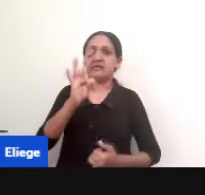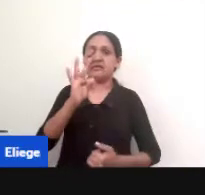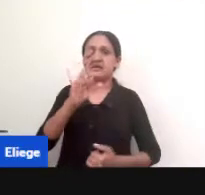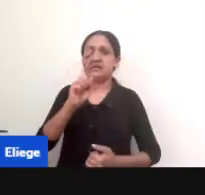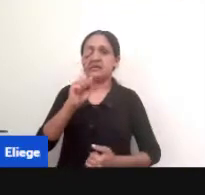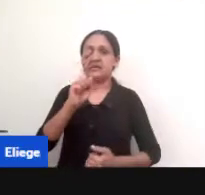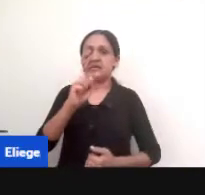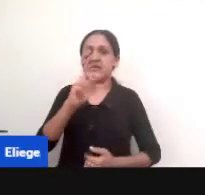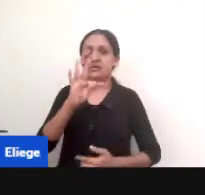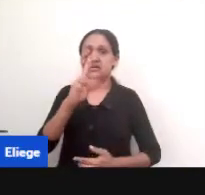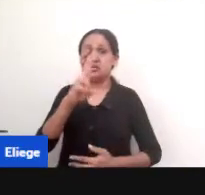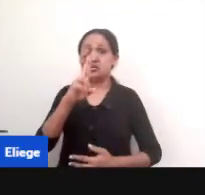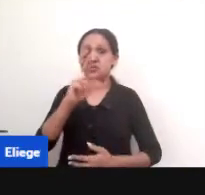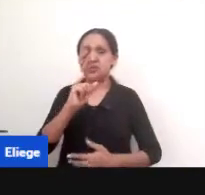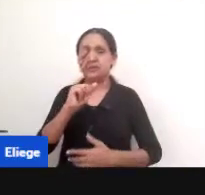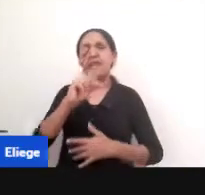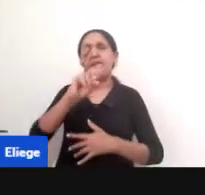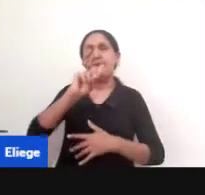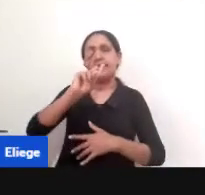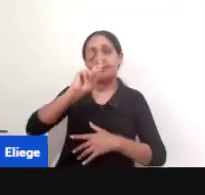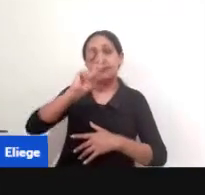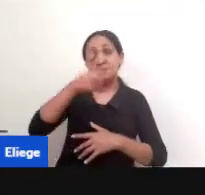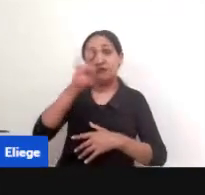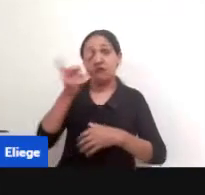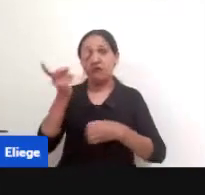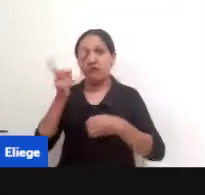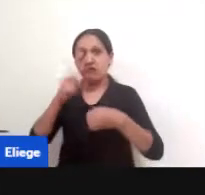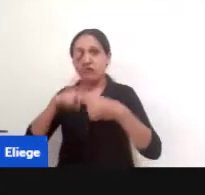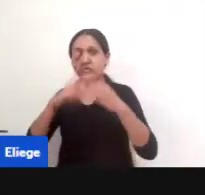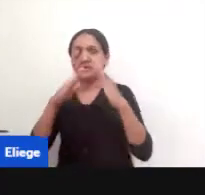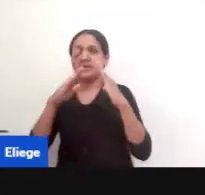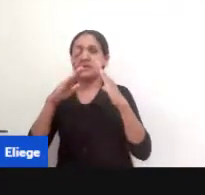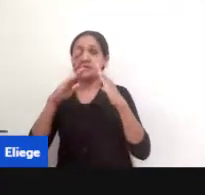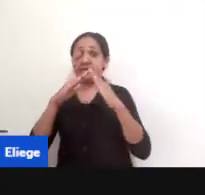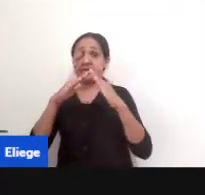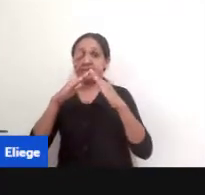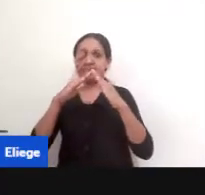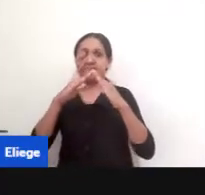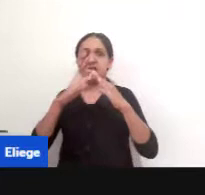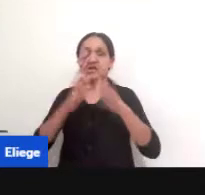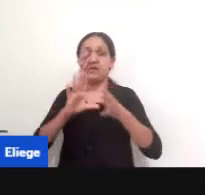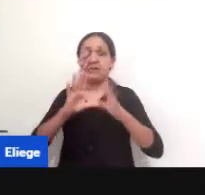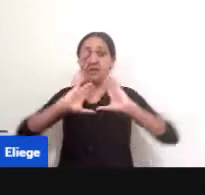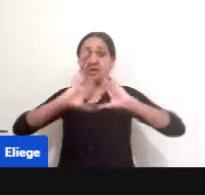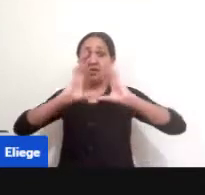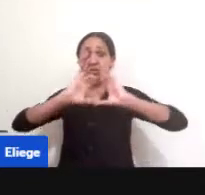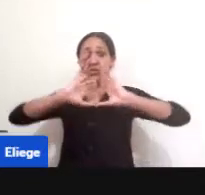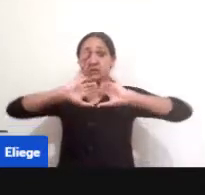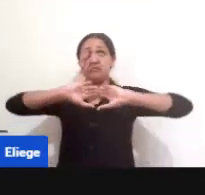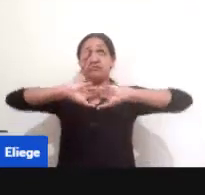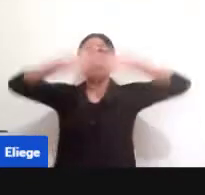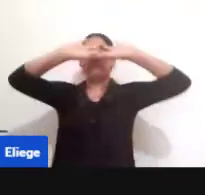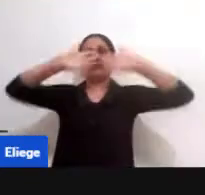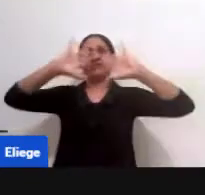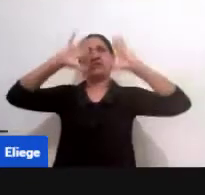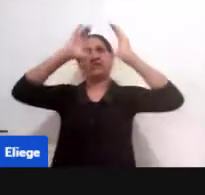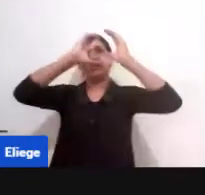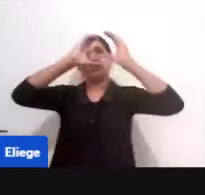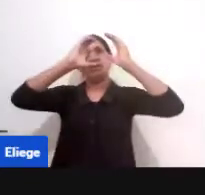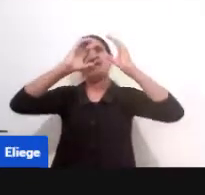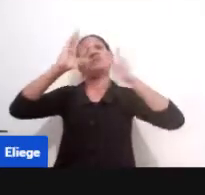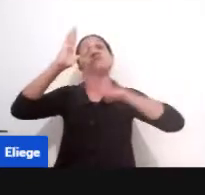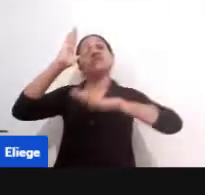quando ele for para casa, eu sei que a atividade é jogar a bola para cima e segurar. Opa! Eu